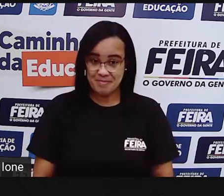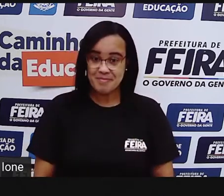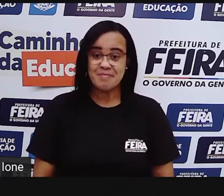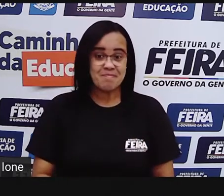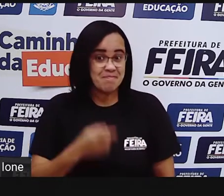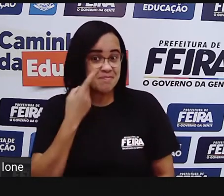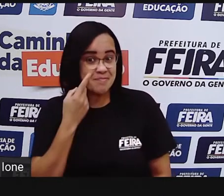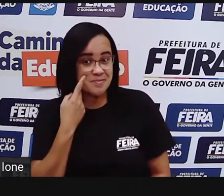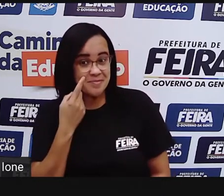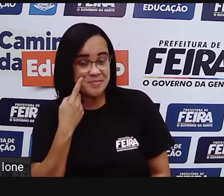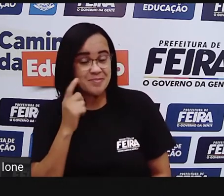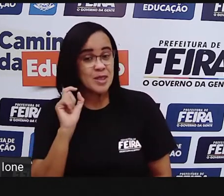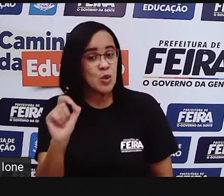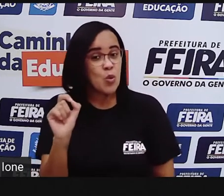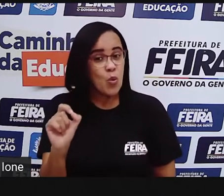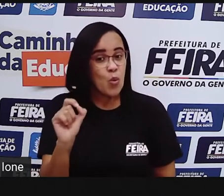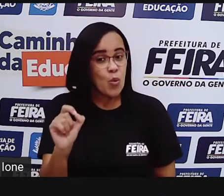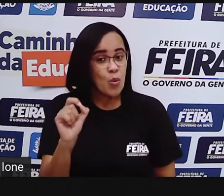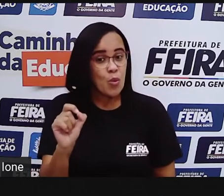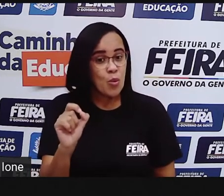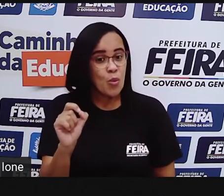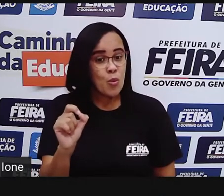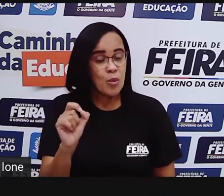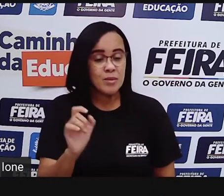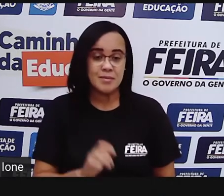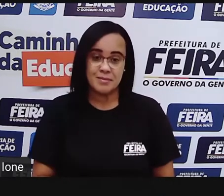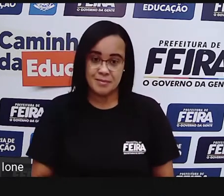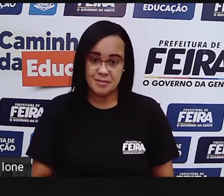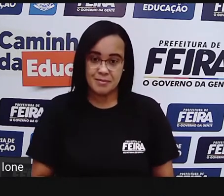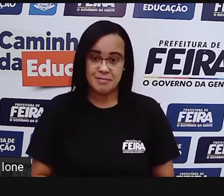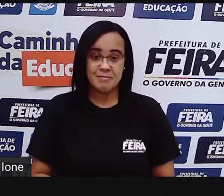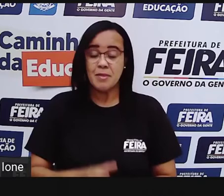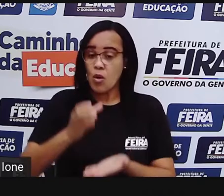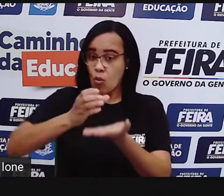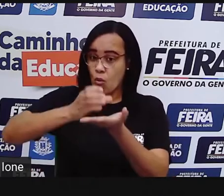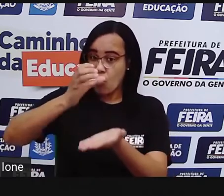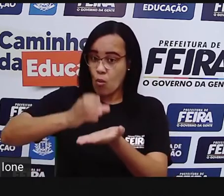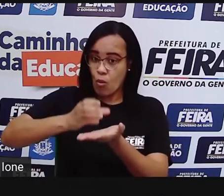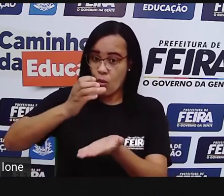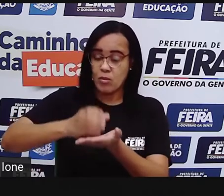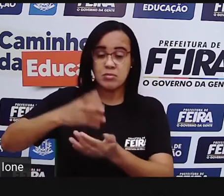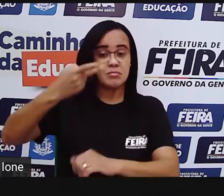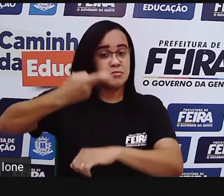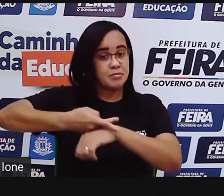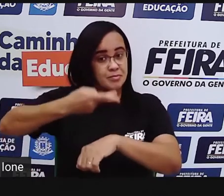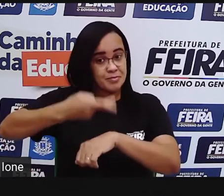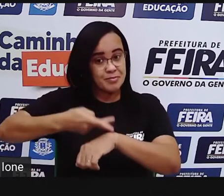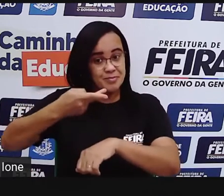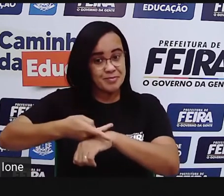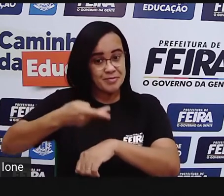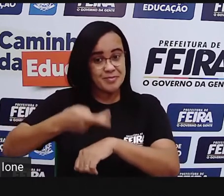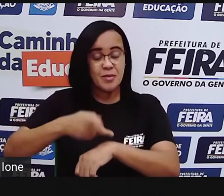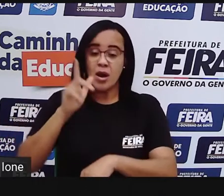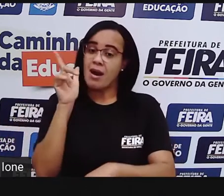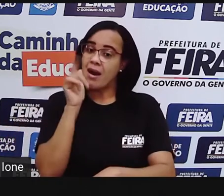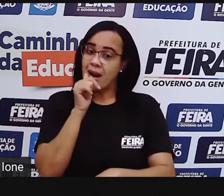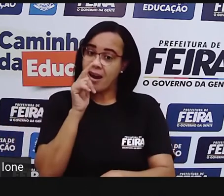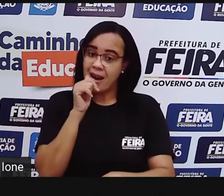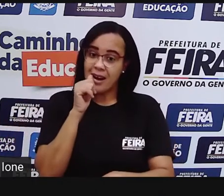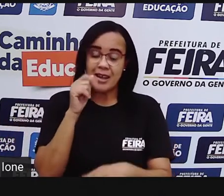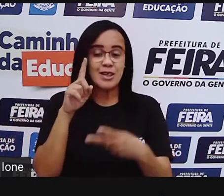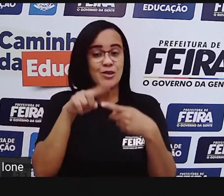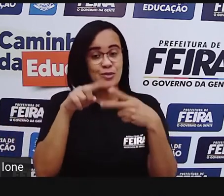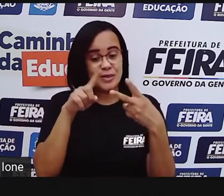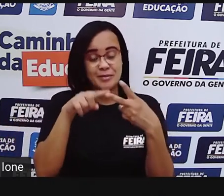Ah, vamos precisar de um copo de vidro, de água e de uma folha